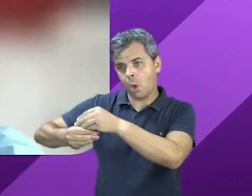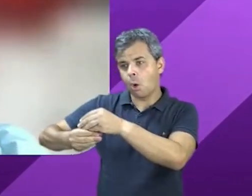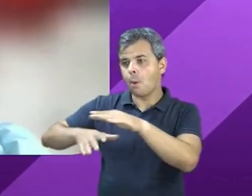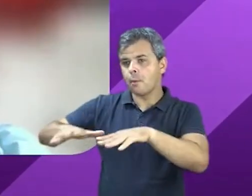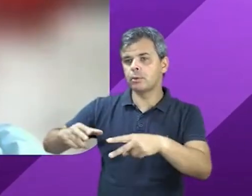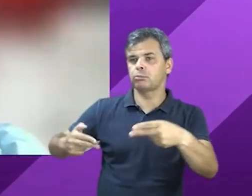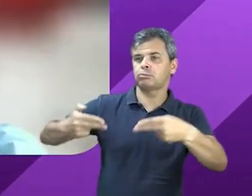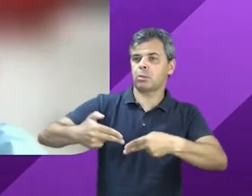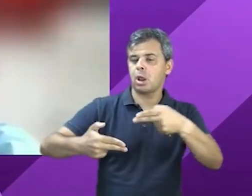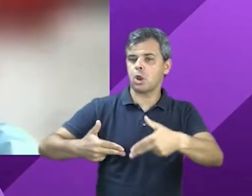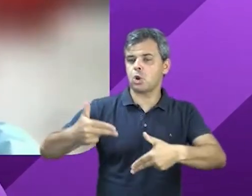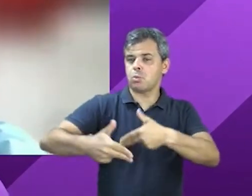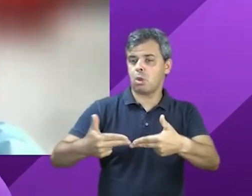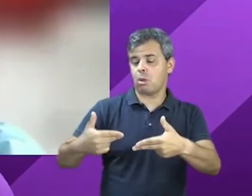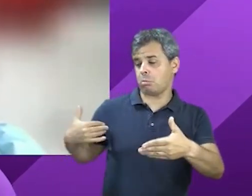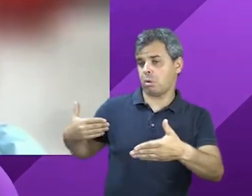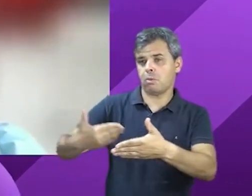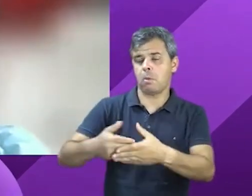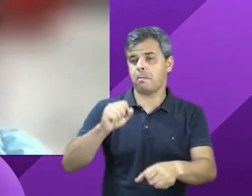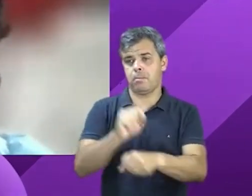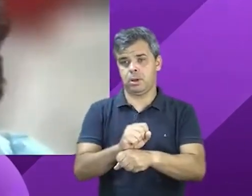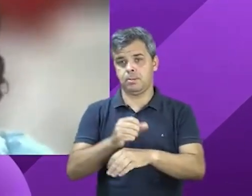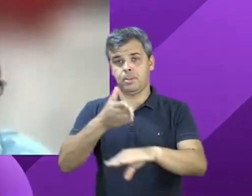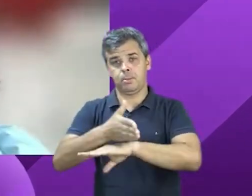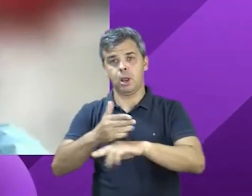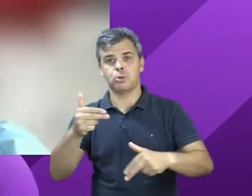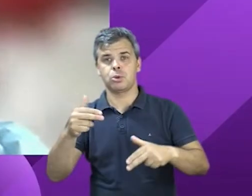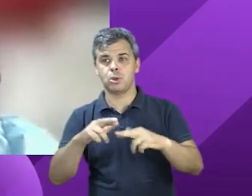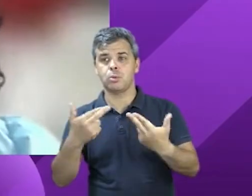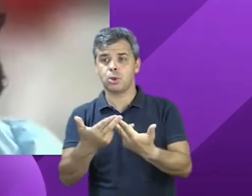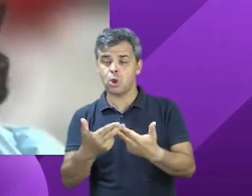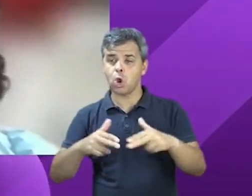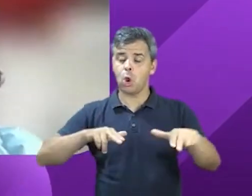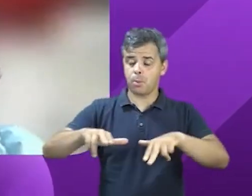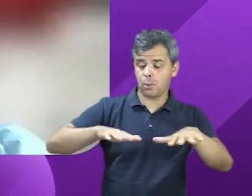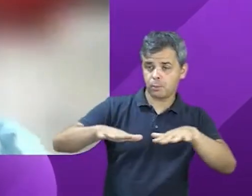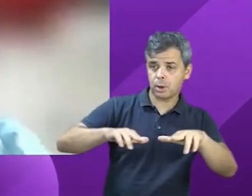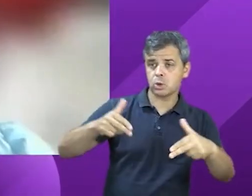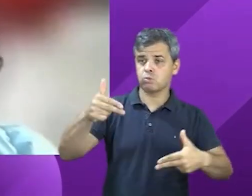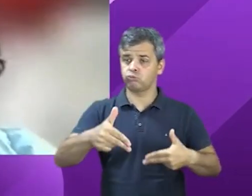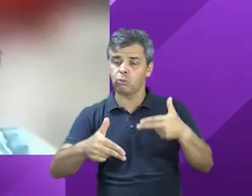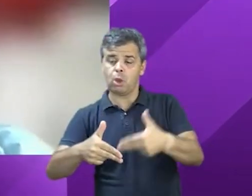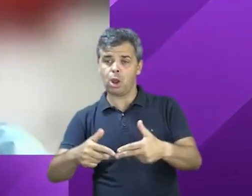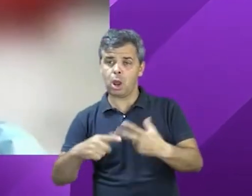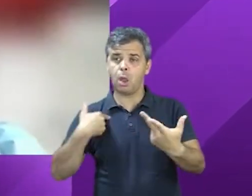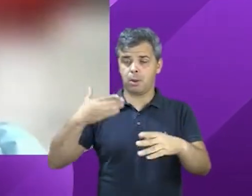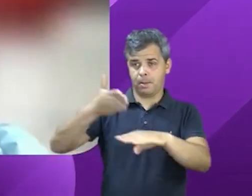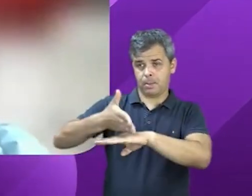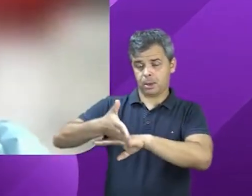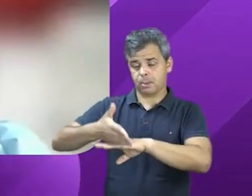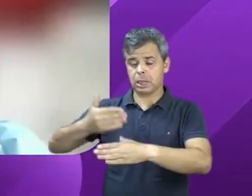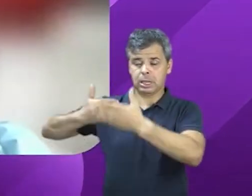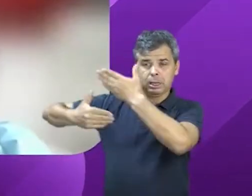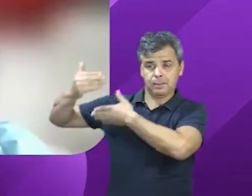movimento. E de lá para cá, eu nunca mais parei. Então, o movimento hip hop que organizado, que eu participei na